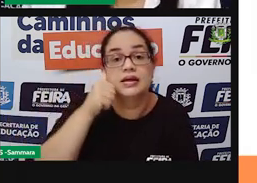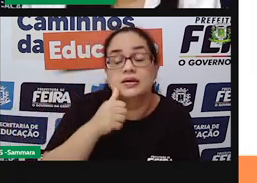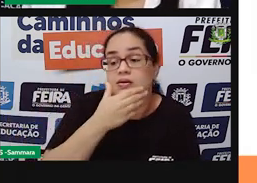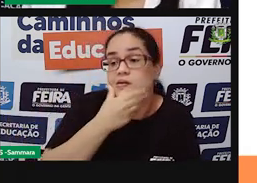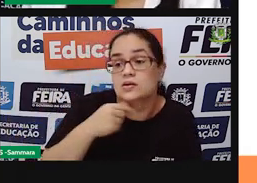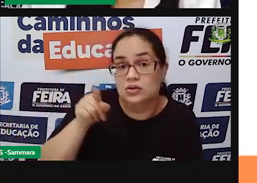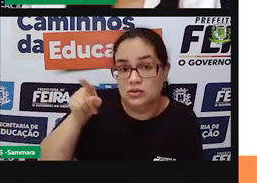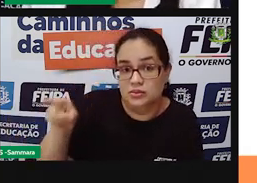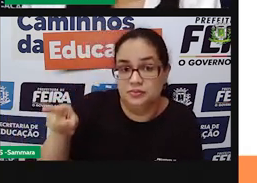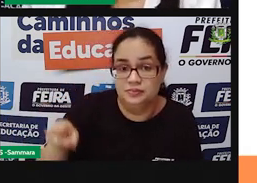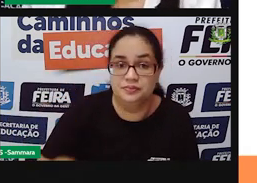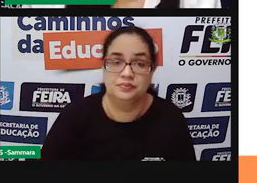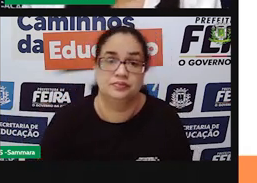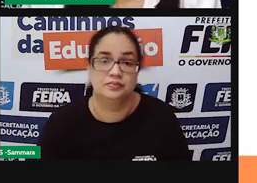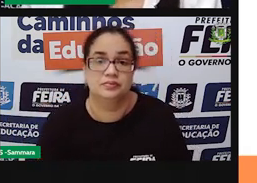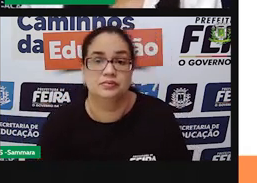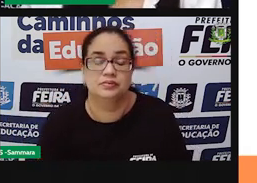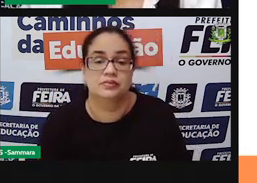elas.